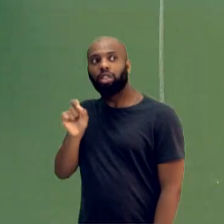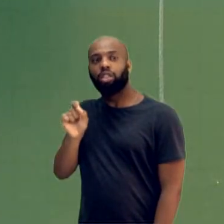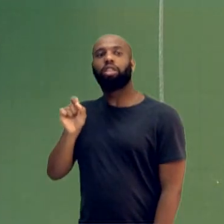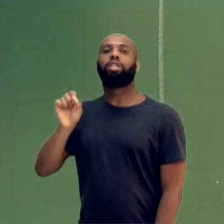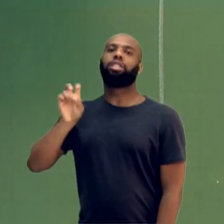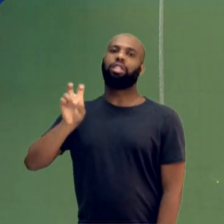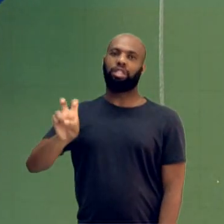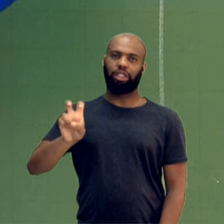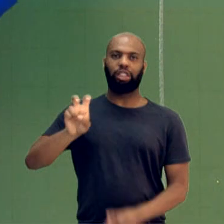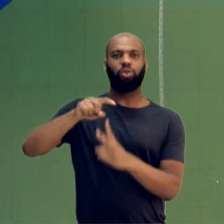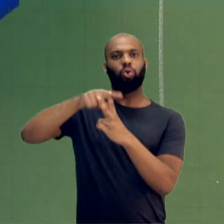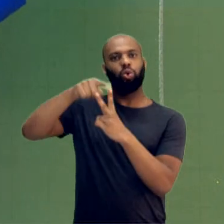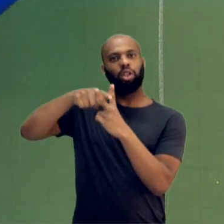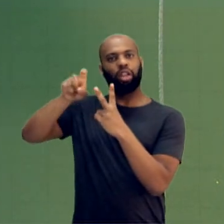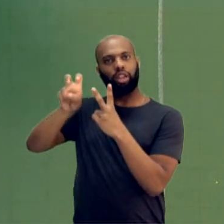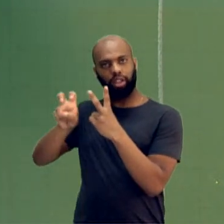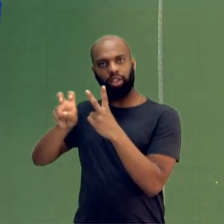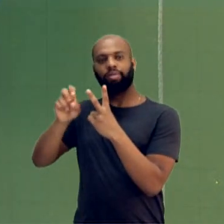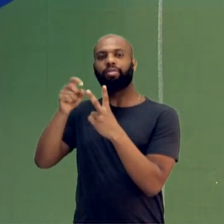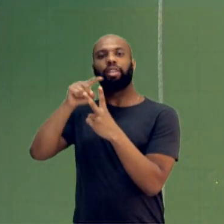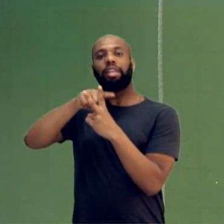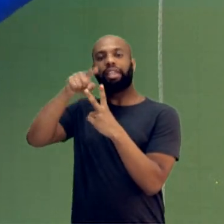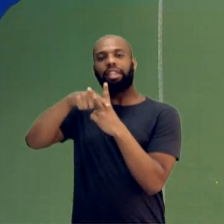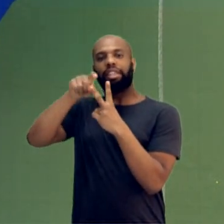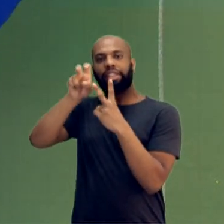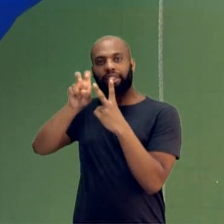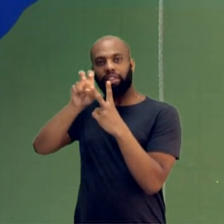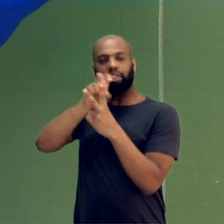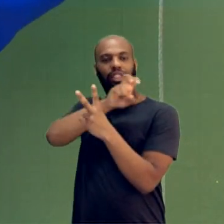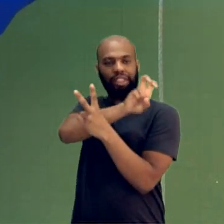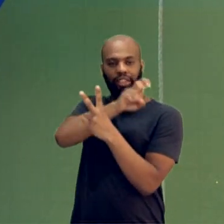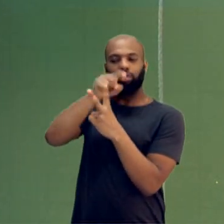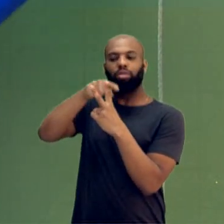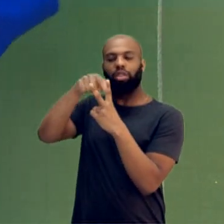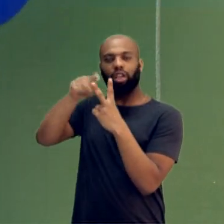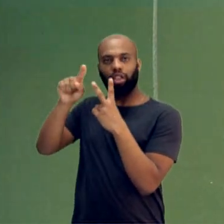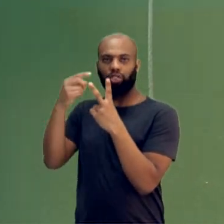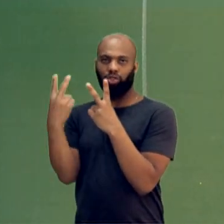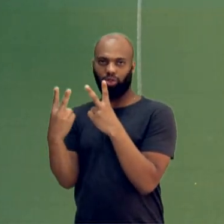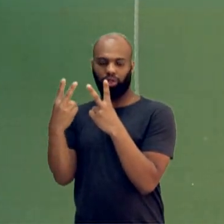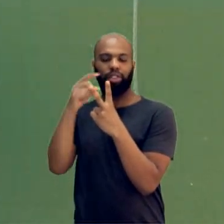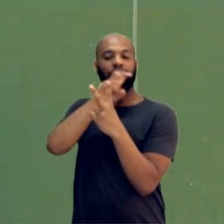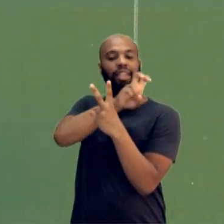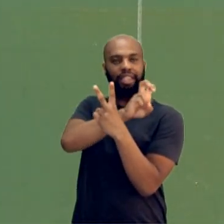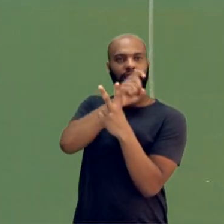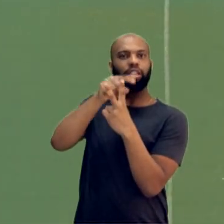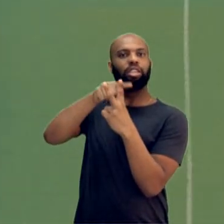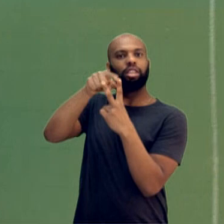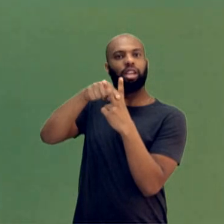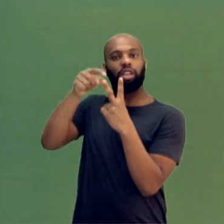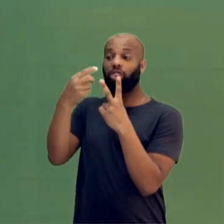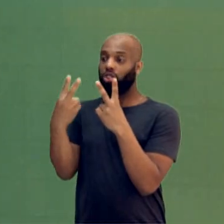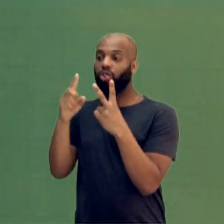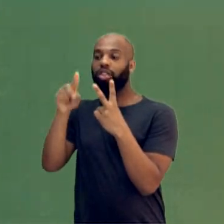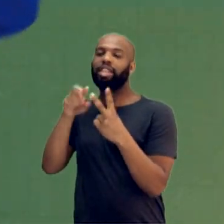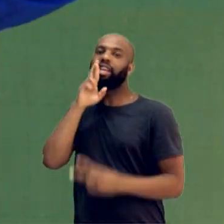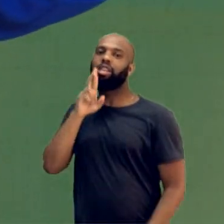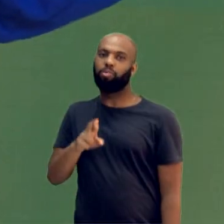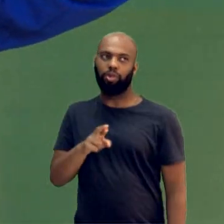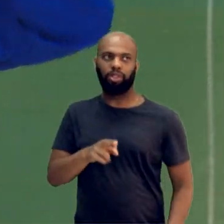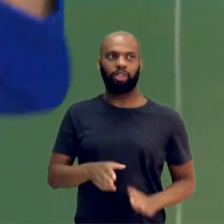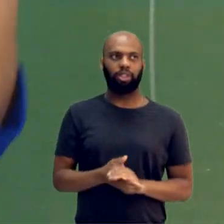mais 4, 5. 5 o quê? Raiz de 2. Direto,